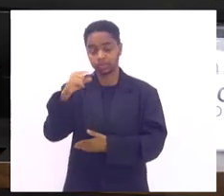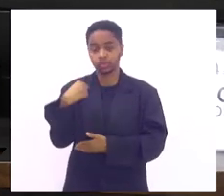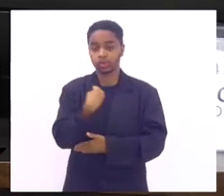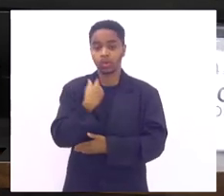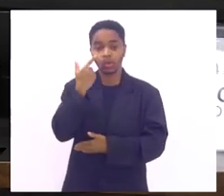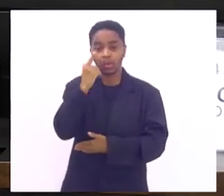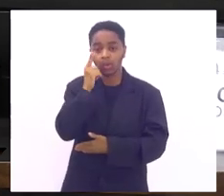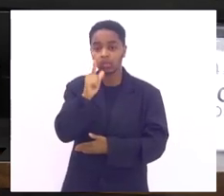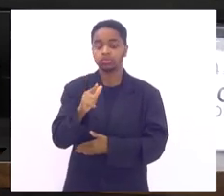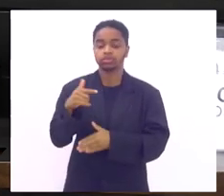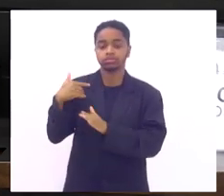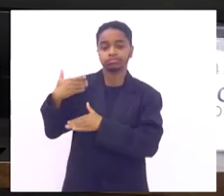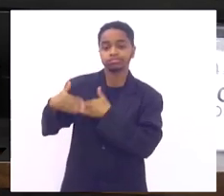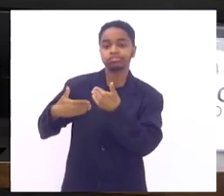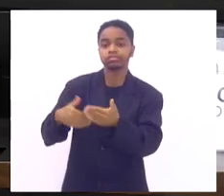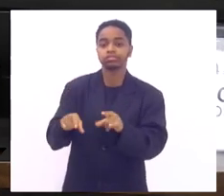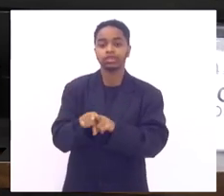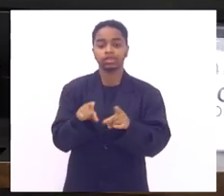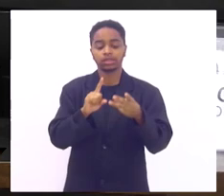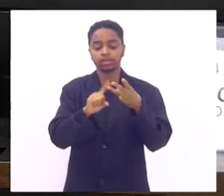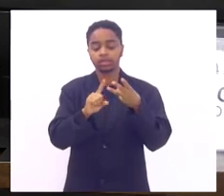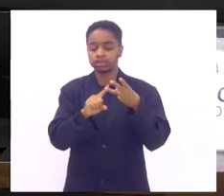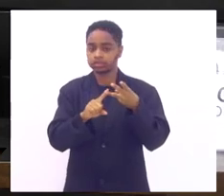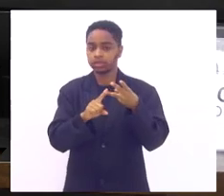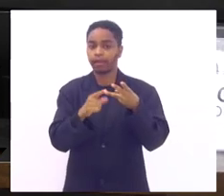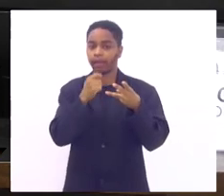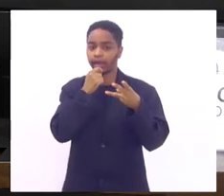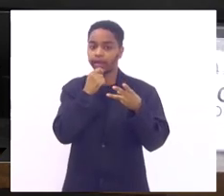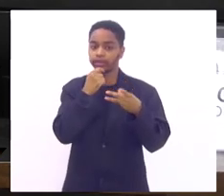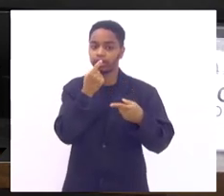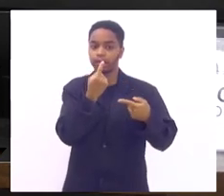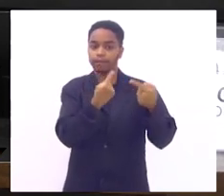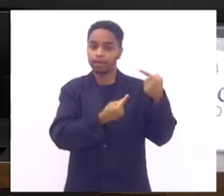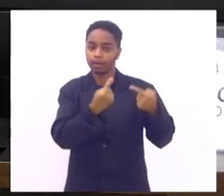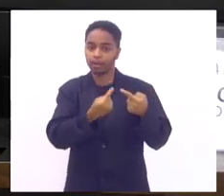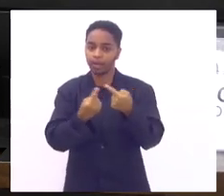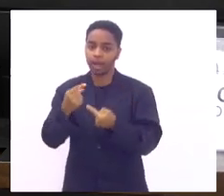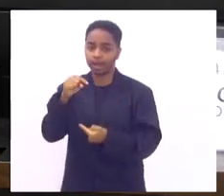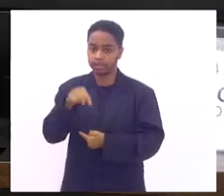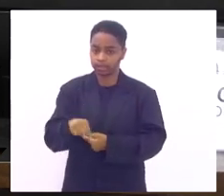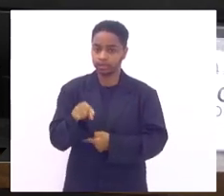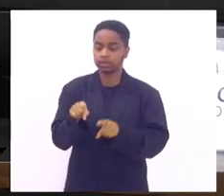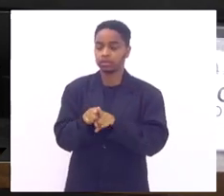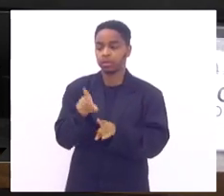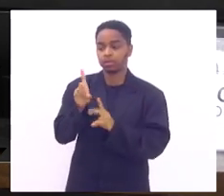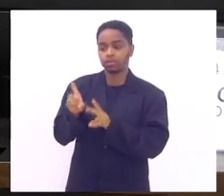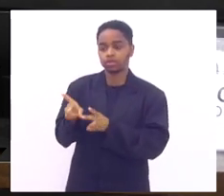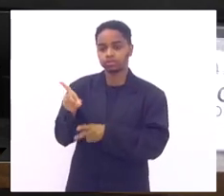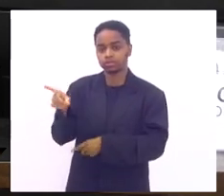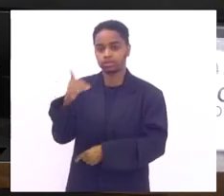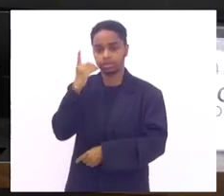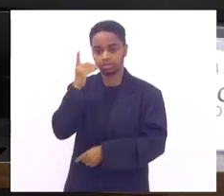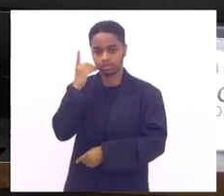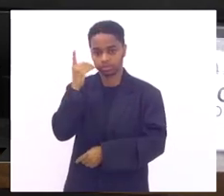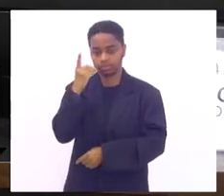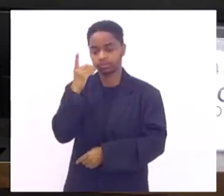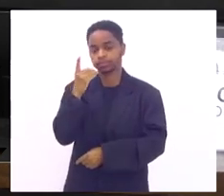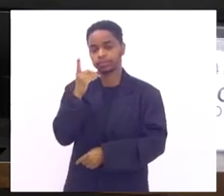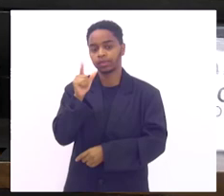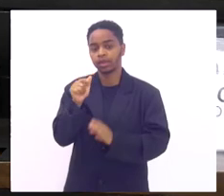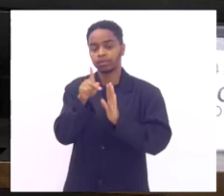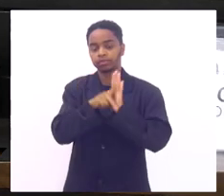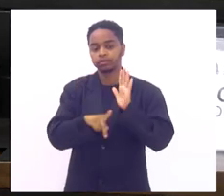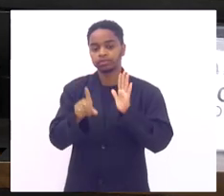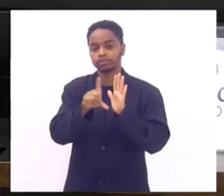E a gente tem um terceiro projeto de lei que tramita nessa casa aqui, também pelas mãos do deputado, que é o projeto